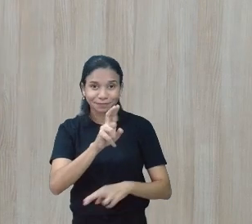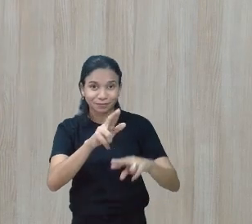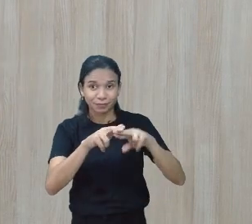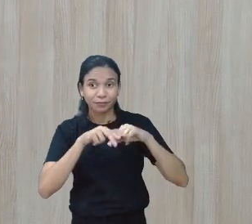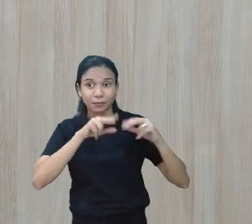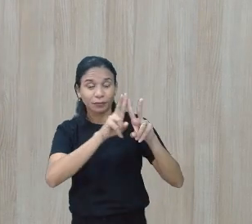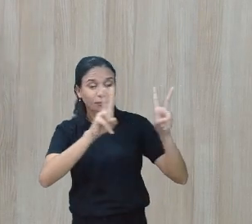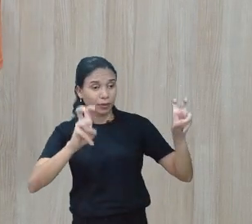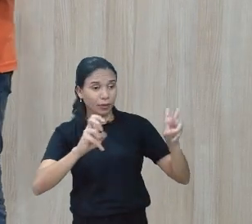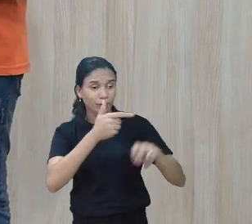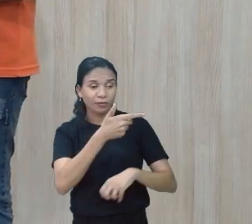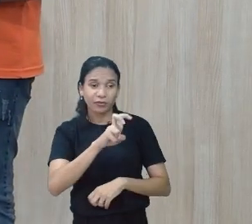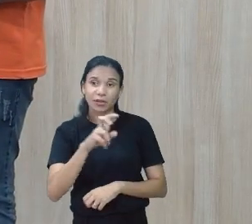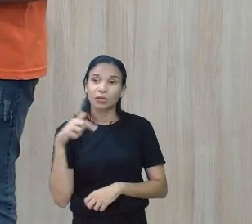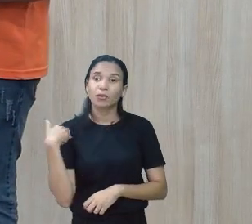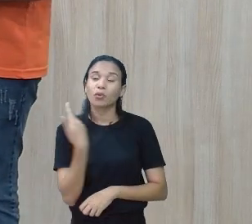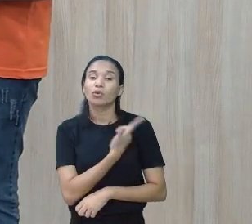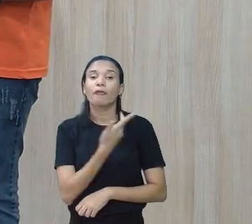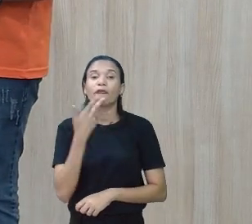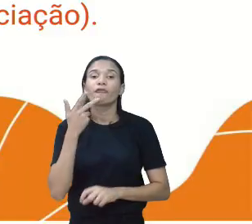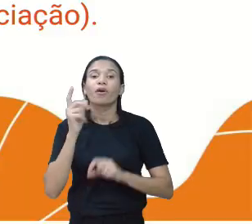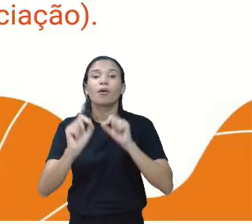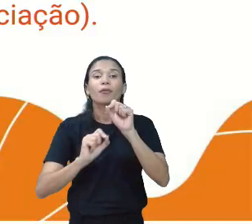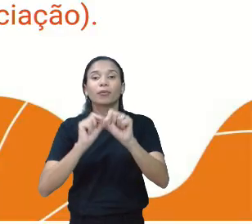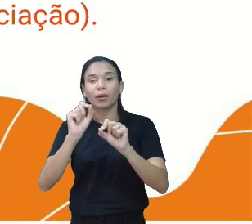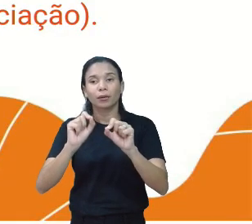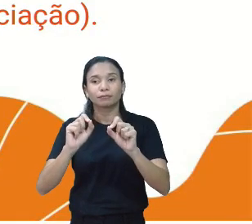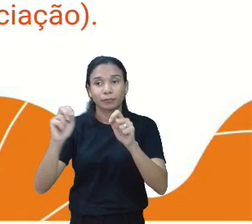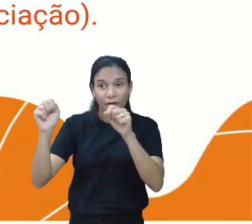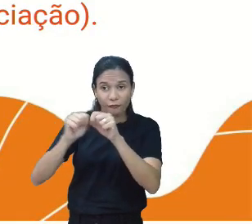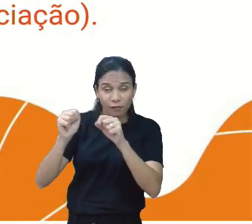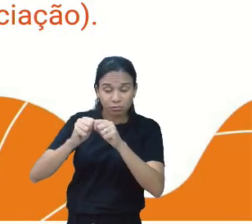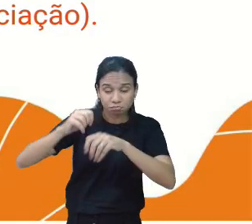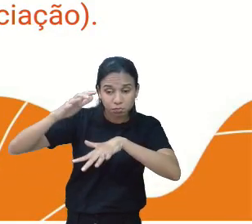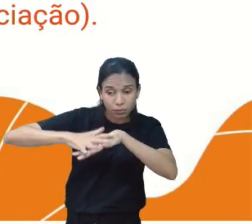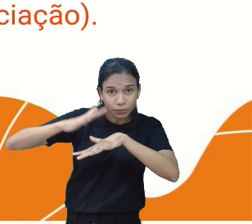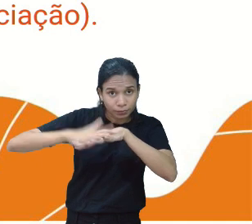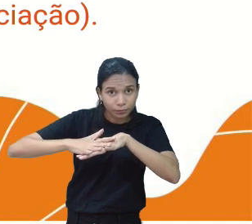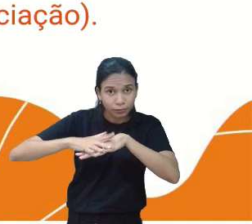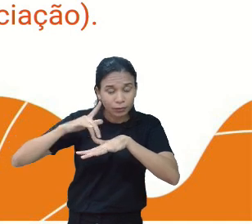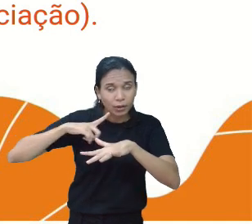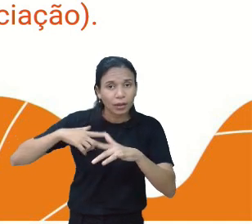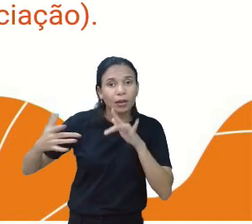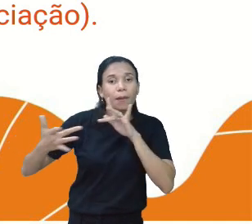aí no descritor 25 a gente fala o seguinte: efetuar cálculos que